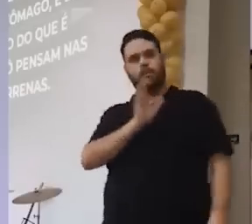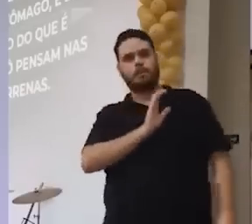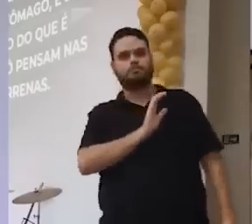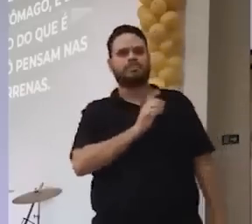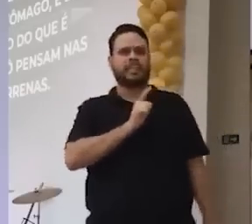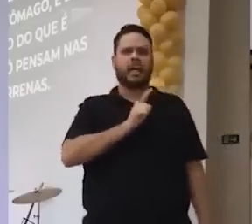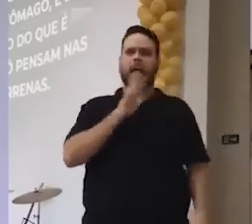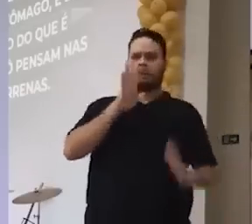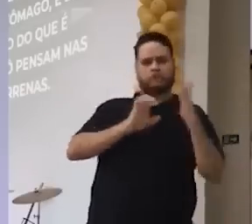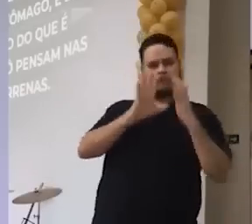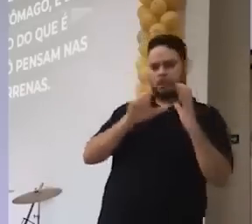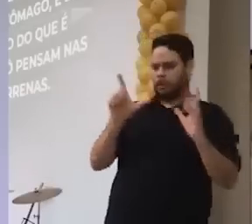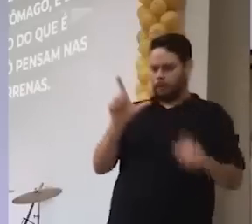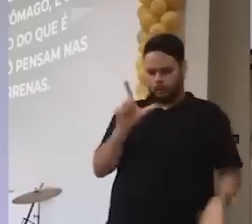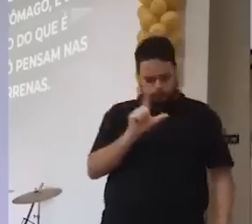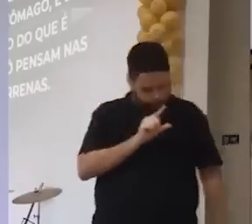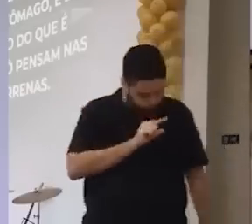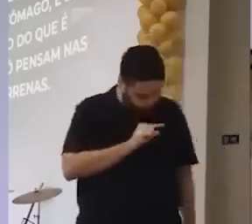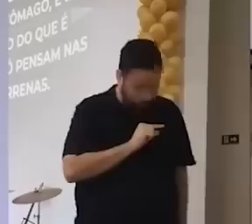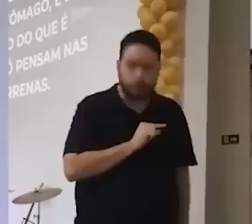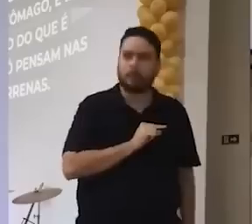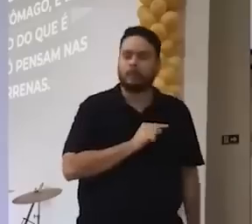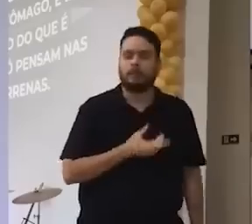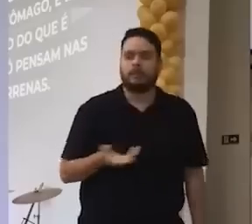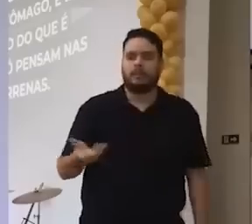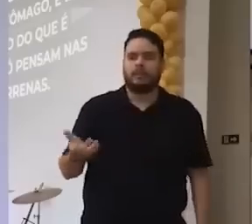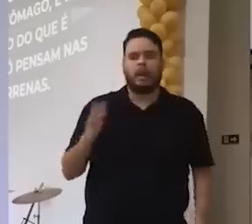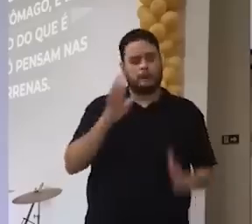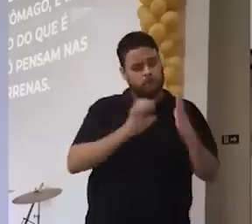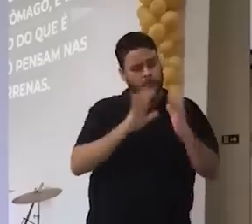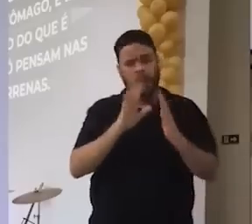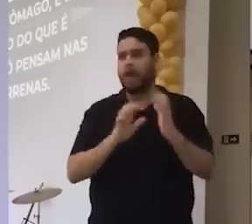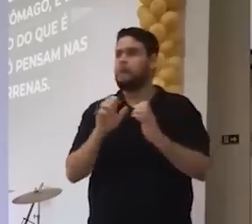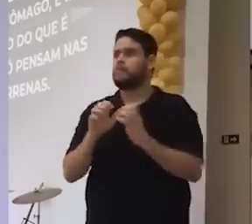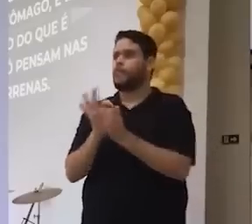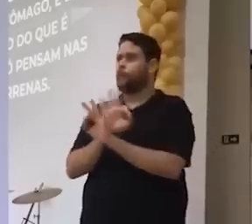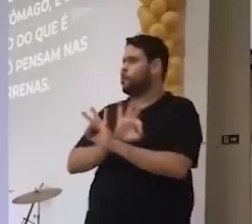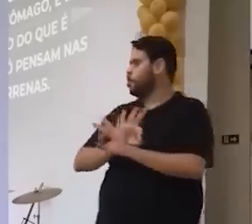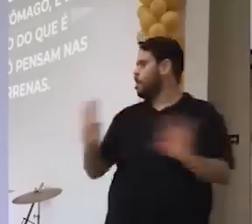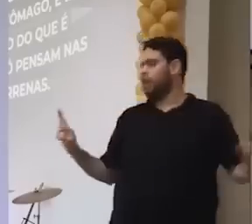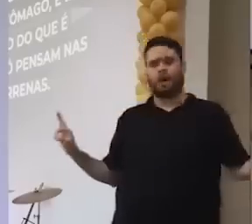Brigam porque tem pouco dinheiro. Brigam porque não tem dinheiro nenhum.